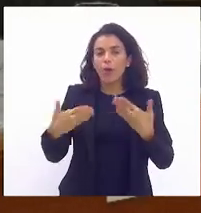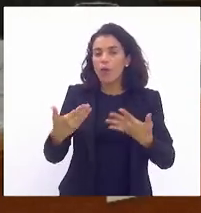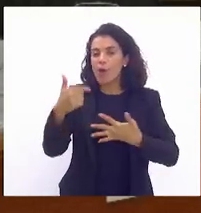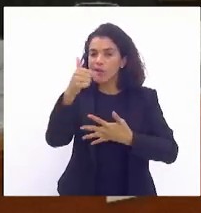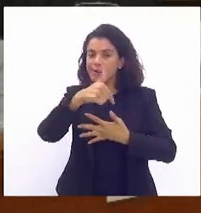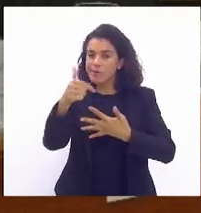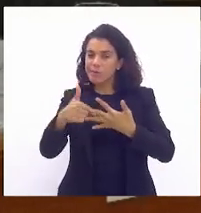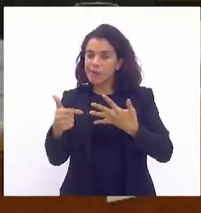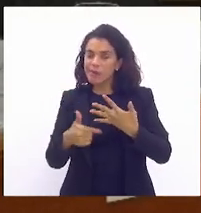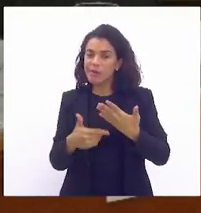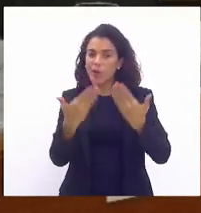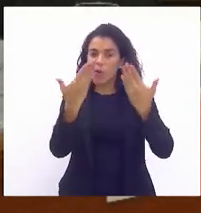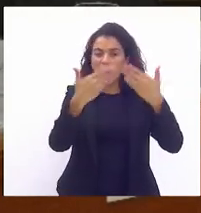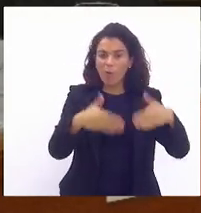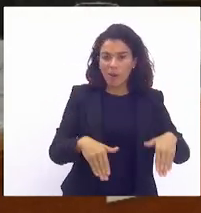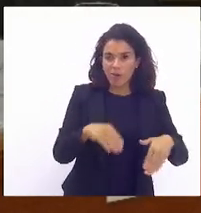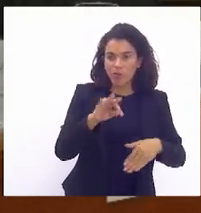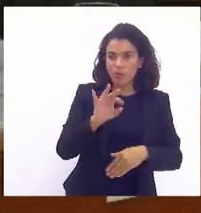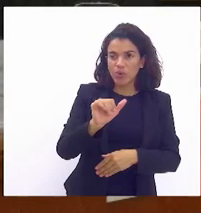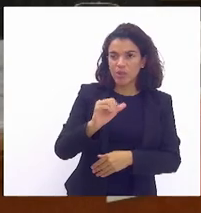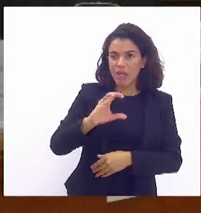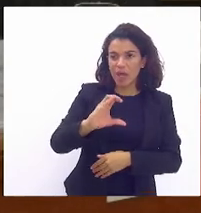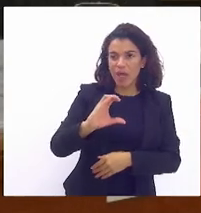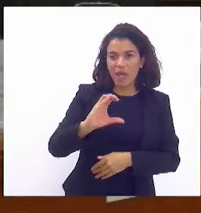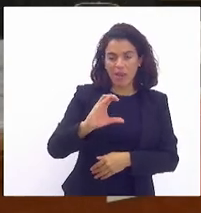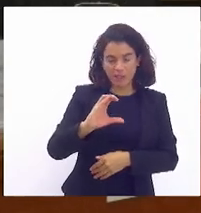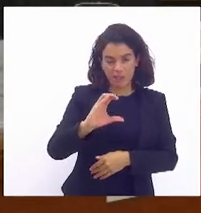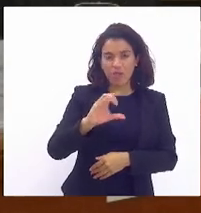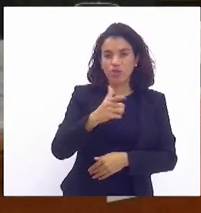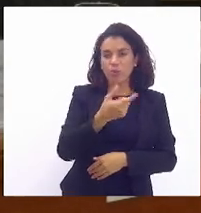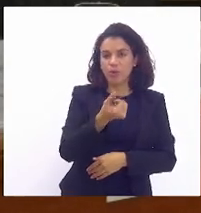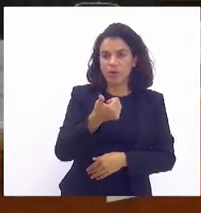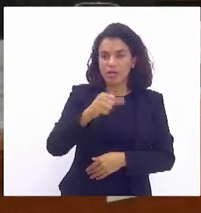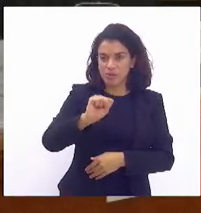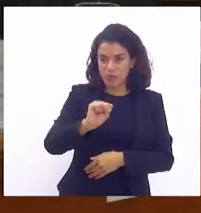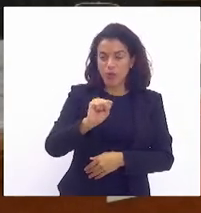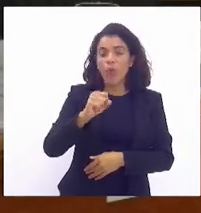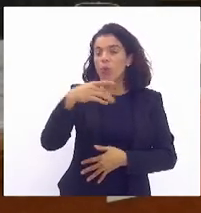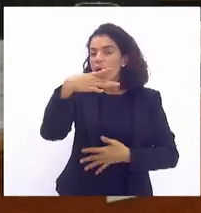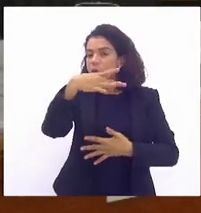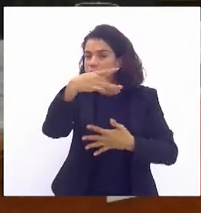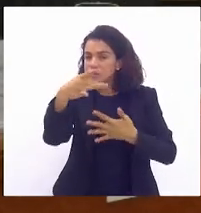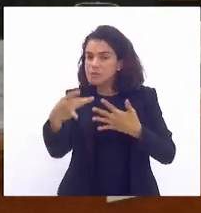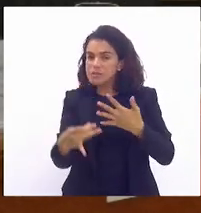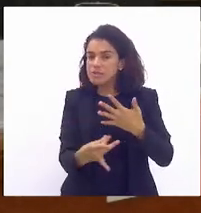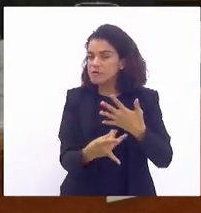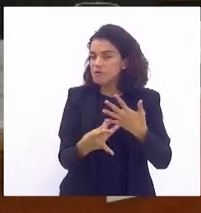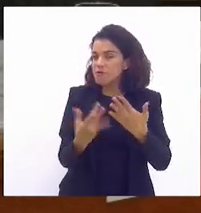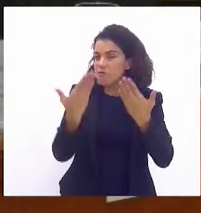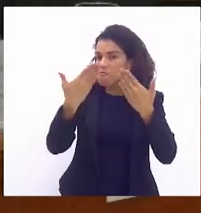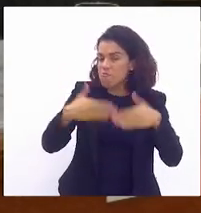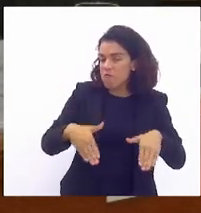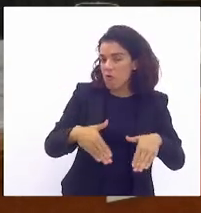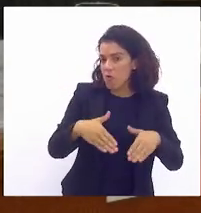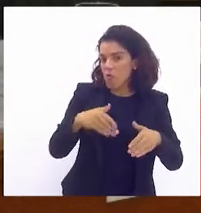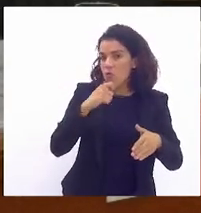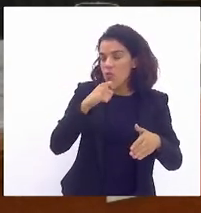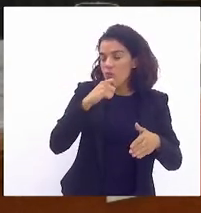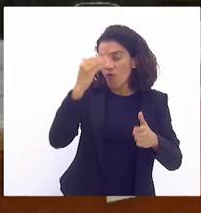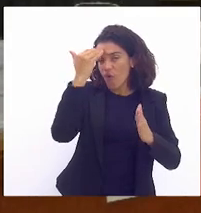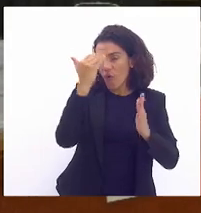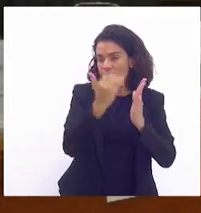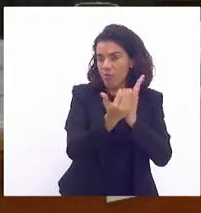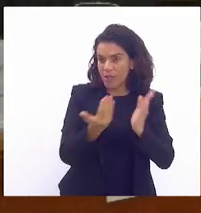medidas compensatórias do último TAC de 2018 que não foram cumpridas, quais especificamente as medidas compensatórias que ainda não foram